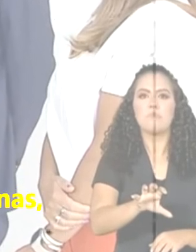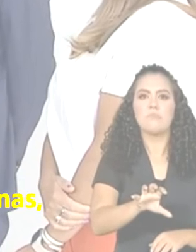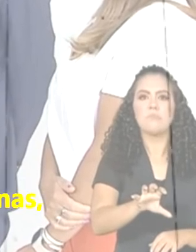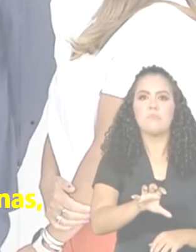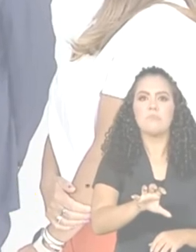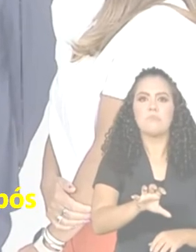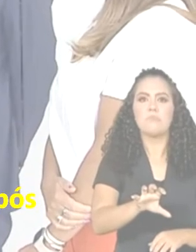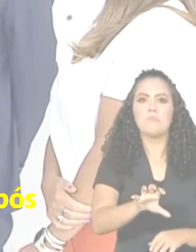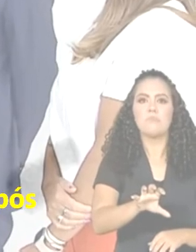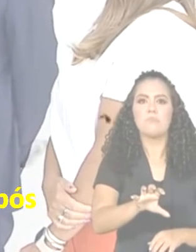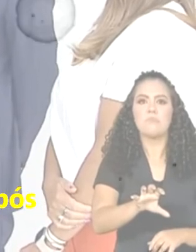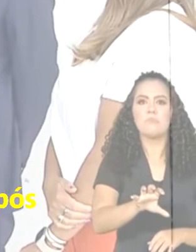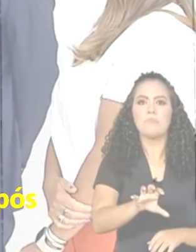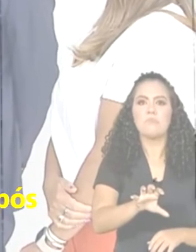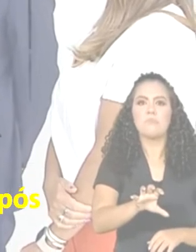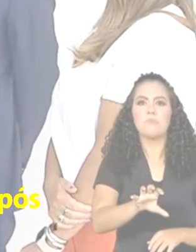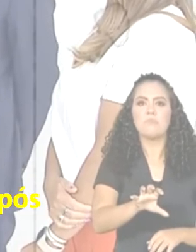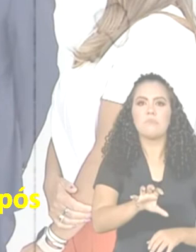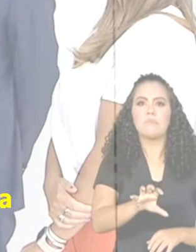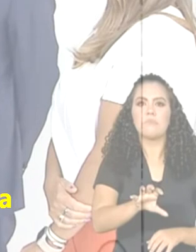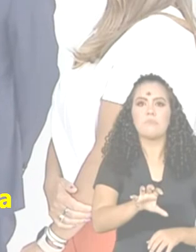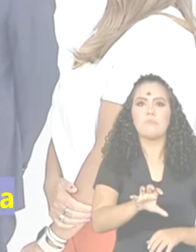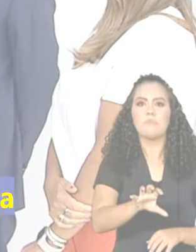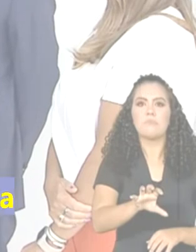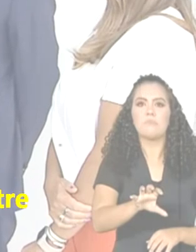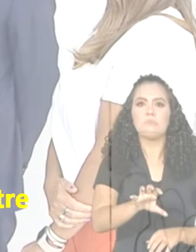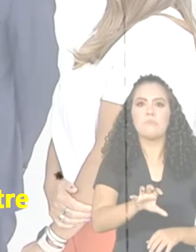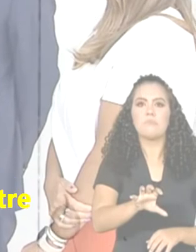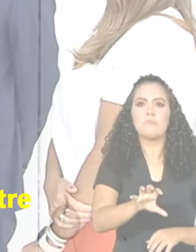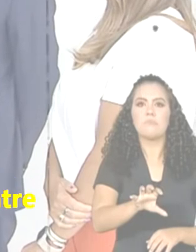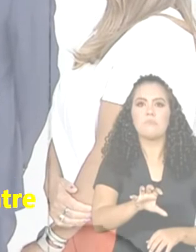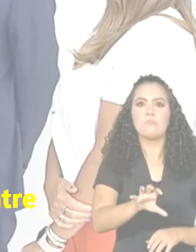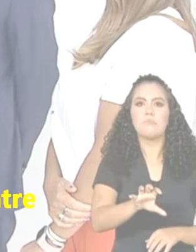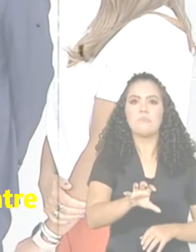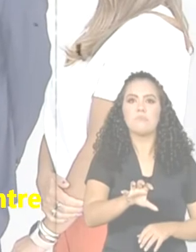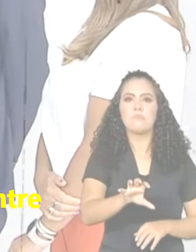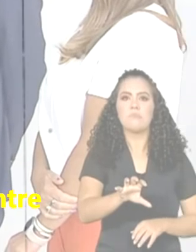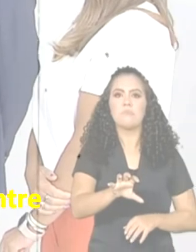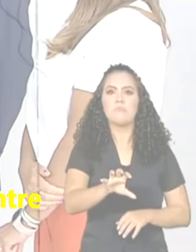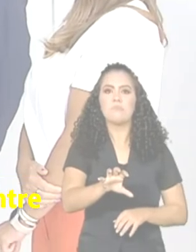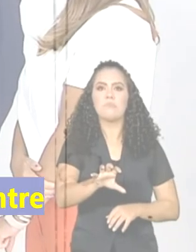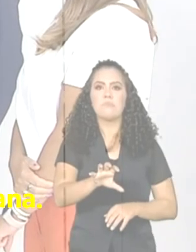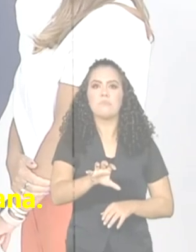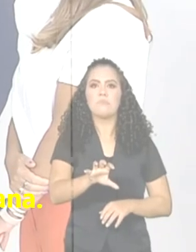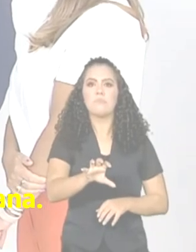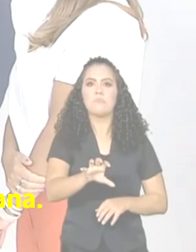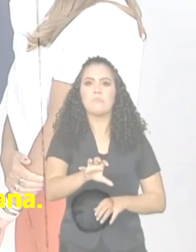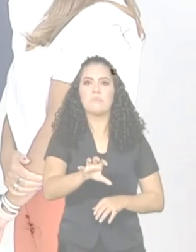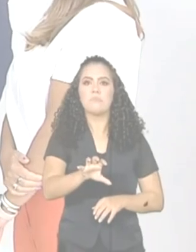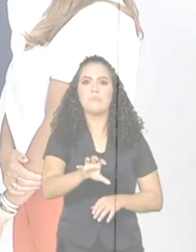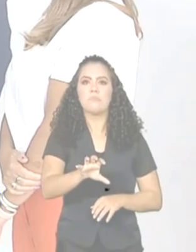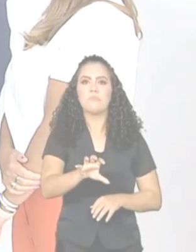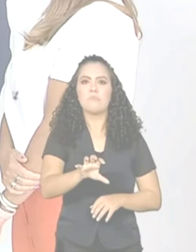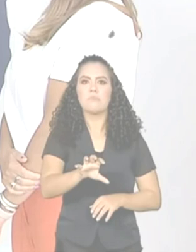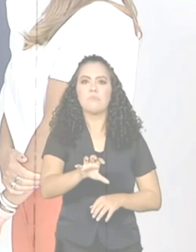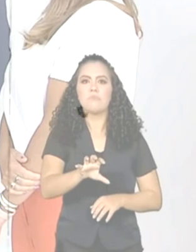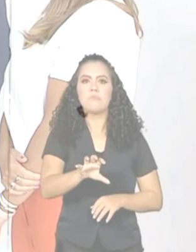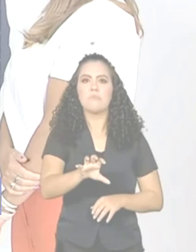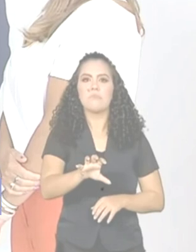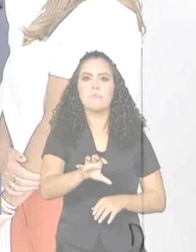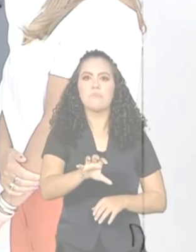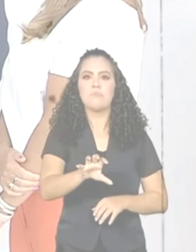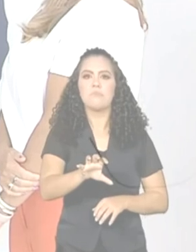de reuniões entre Lula, Dino e Lewandowski nesta semana. Houve um encontro na segunda, seguido de